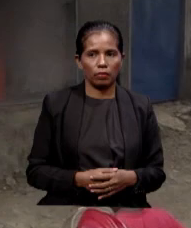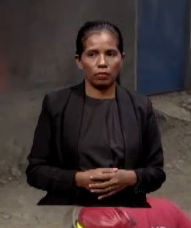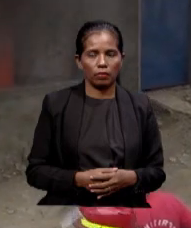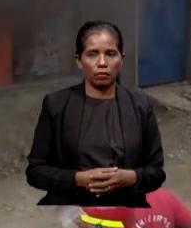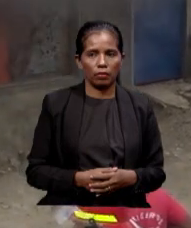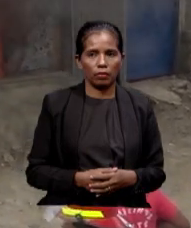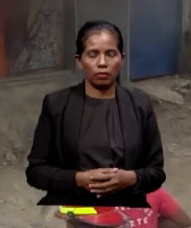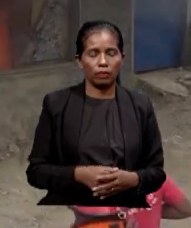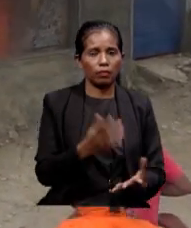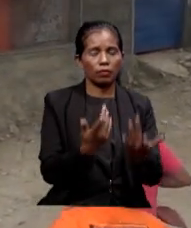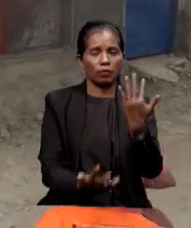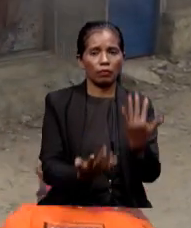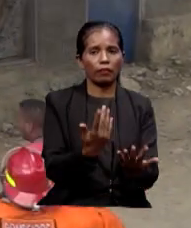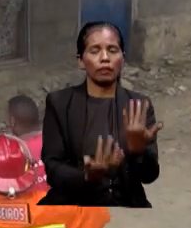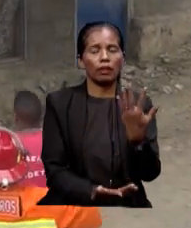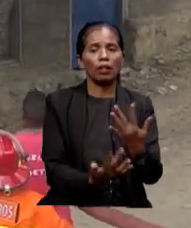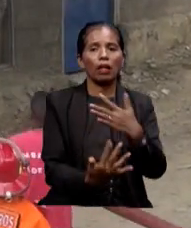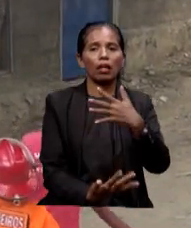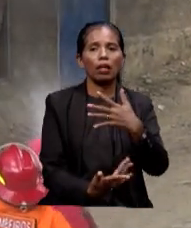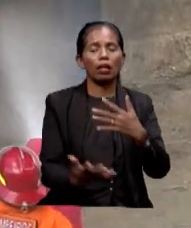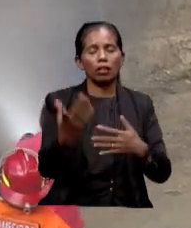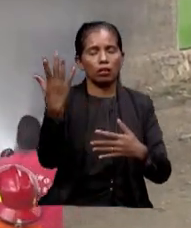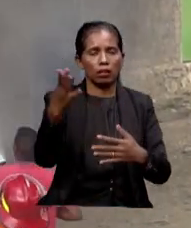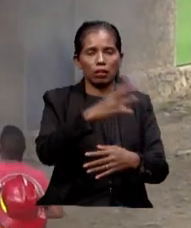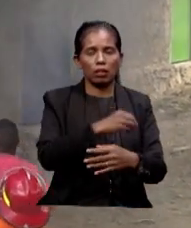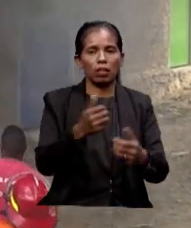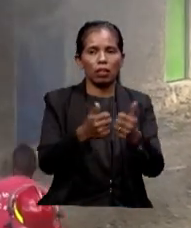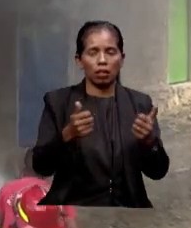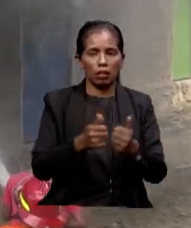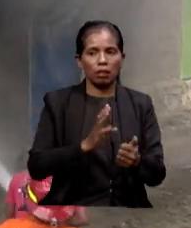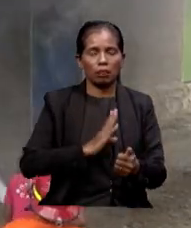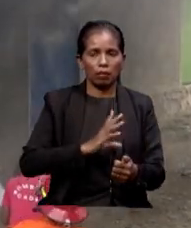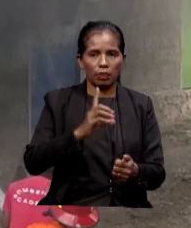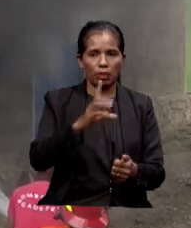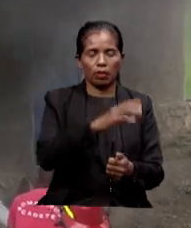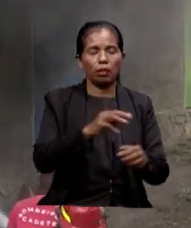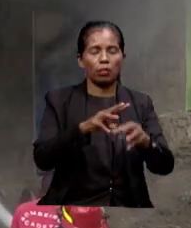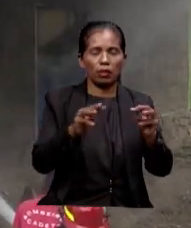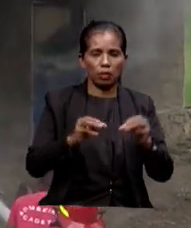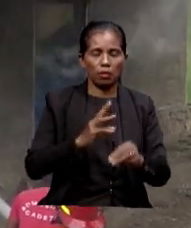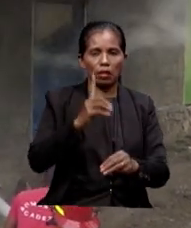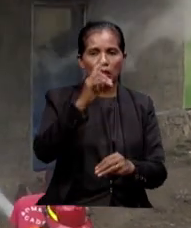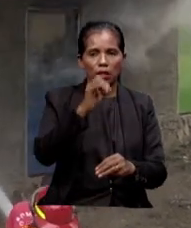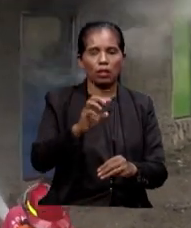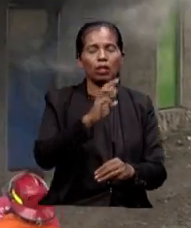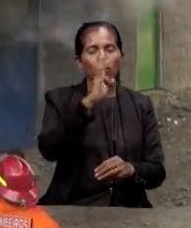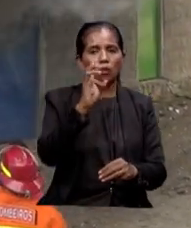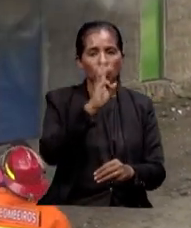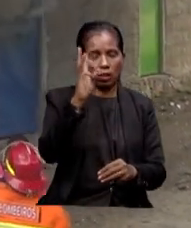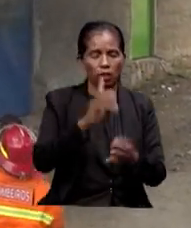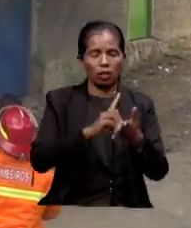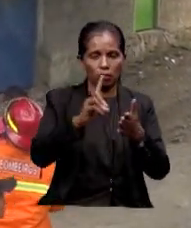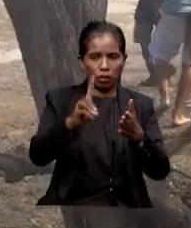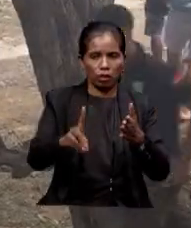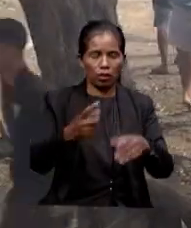Incêndio não acontece e a aldeia Mois Badame, suco Bairupita, posto administrativo Dom Aleixin, município de Lilin, quarta semana, né, mais ou